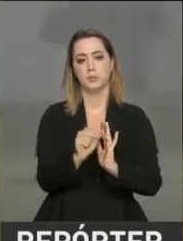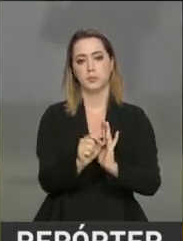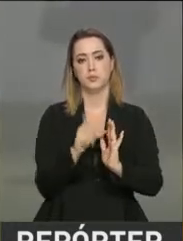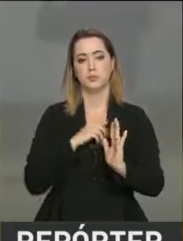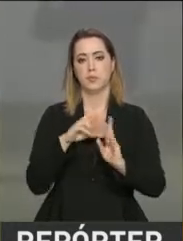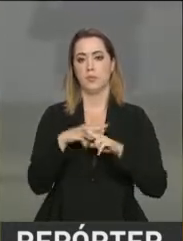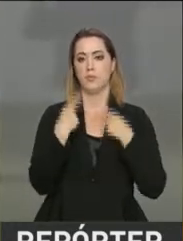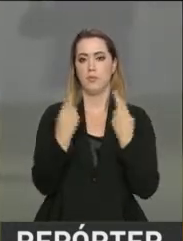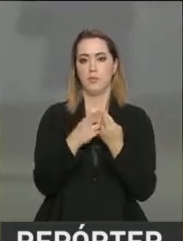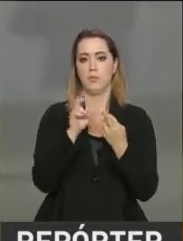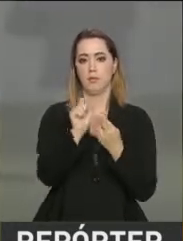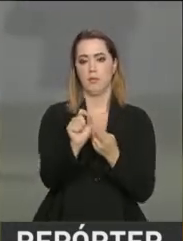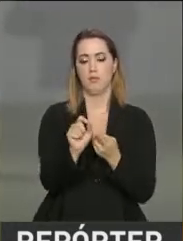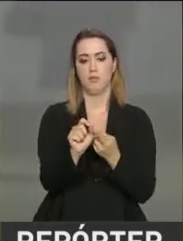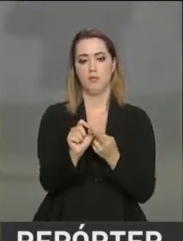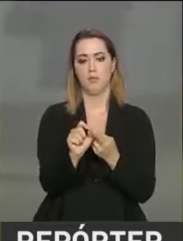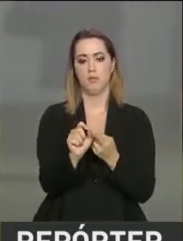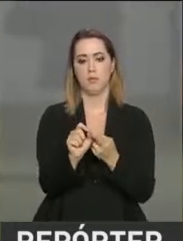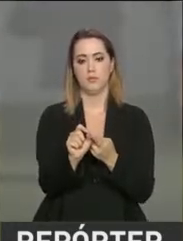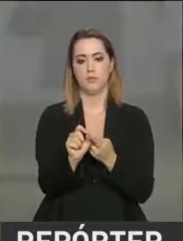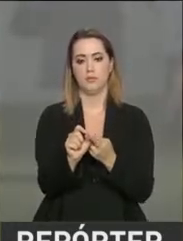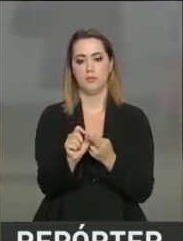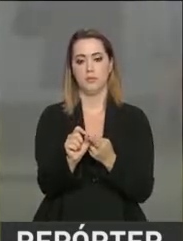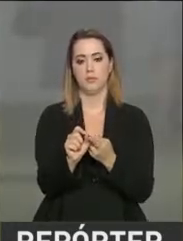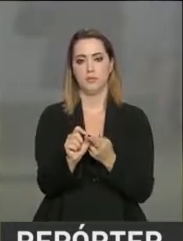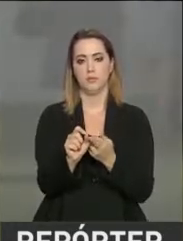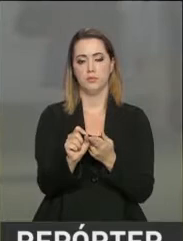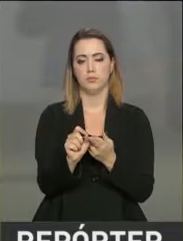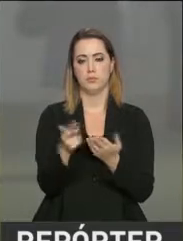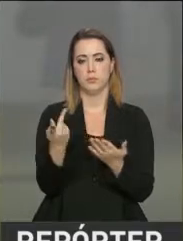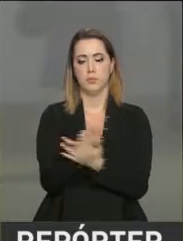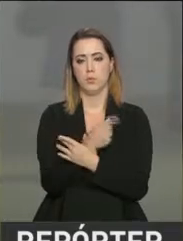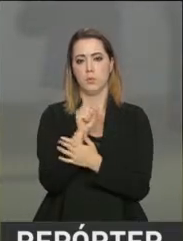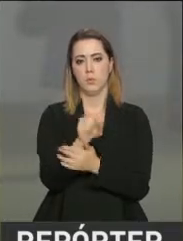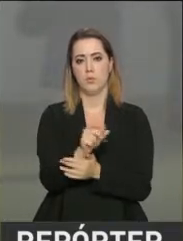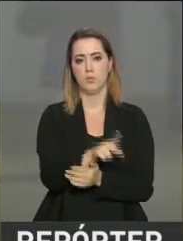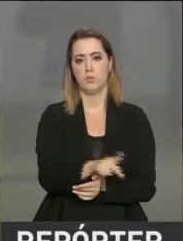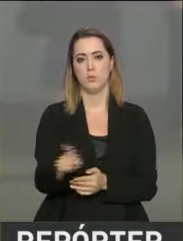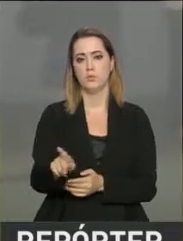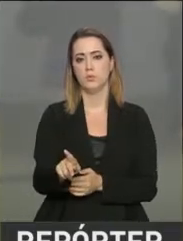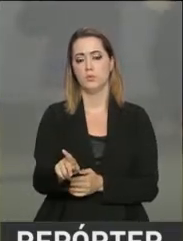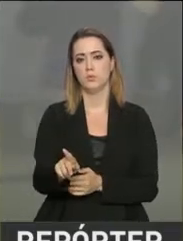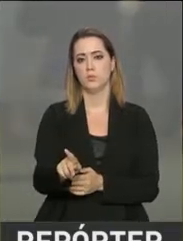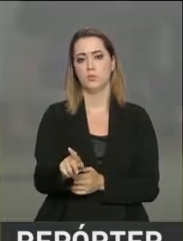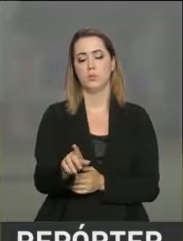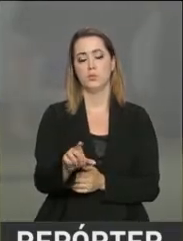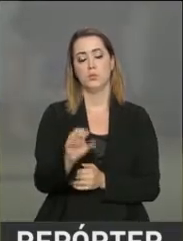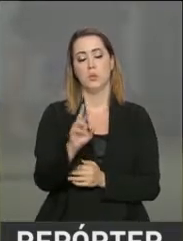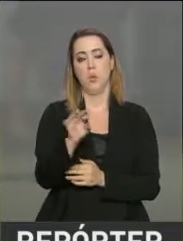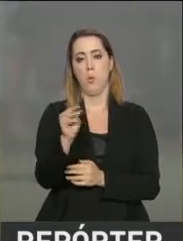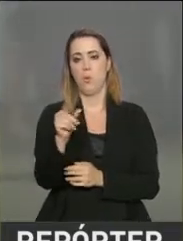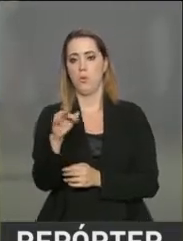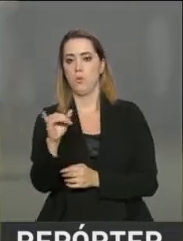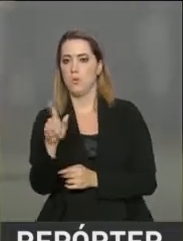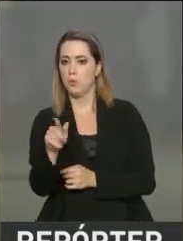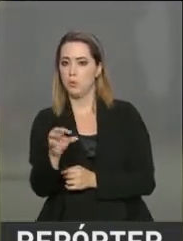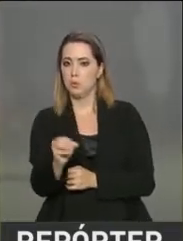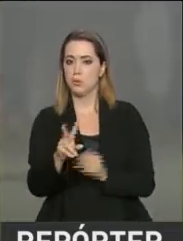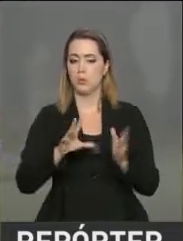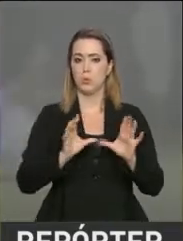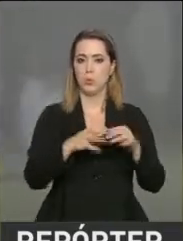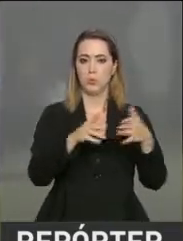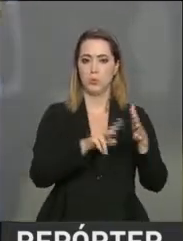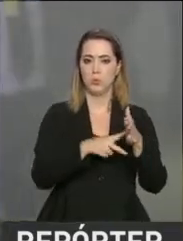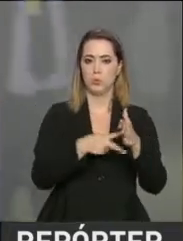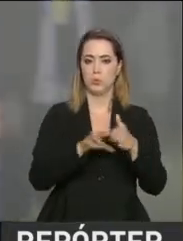uma reunião que aconteceu no gabinete do presidente da Câmara, Rodrigo Maia, com centrais sindicais e líderes